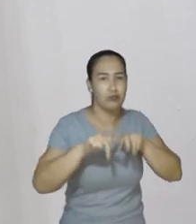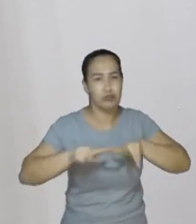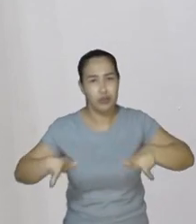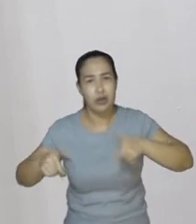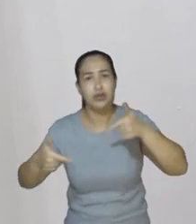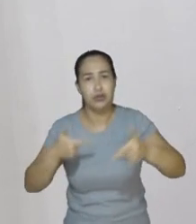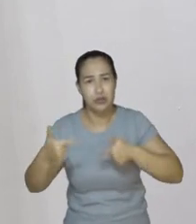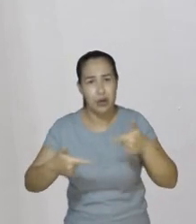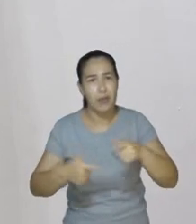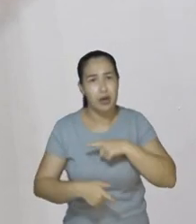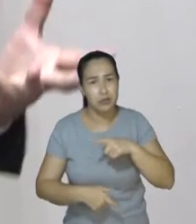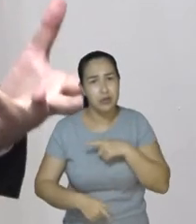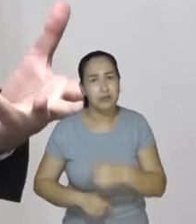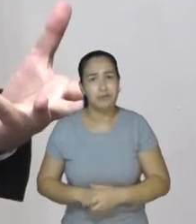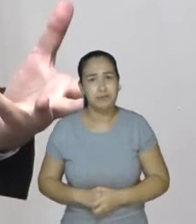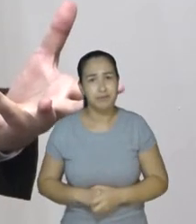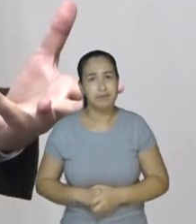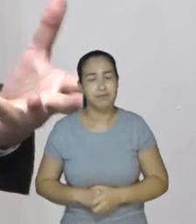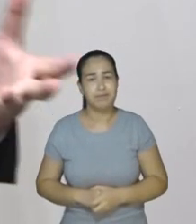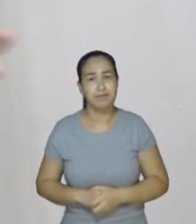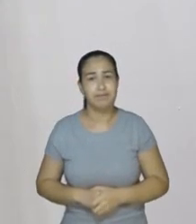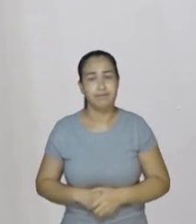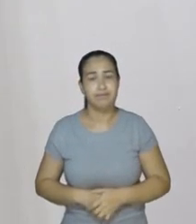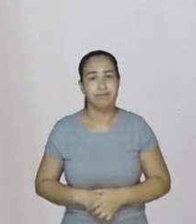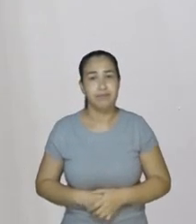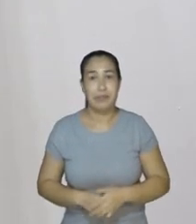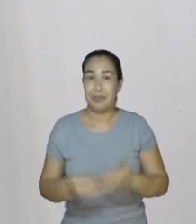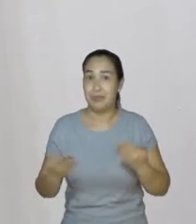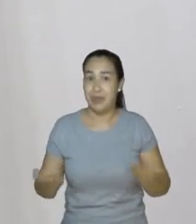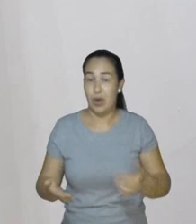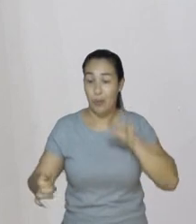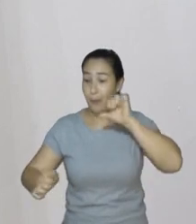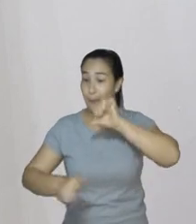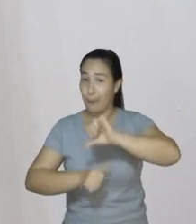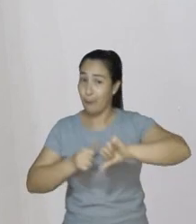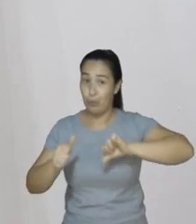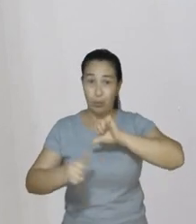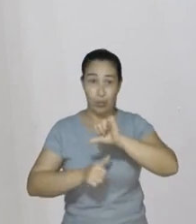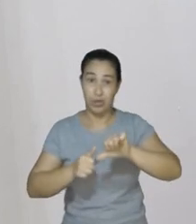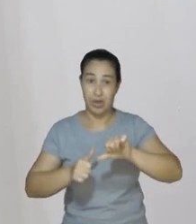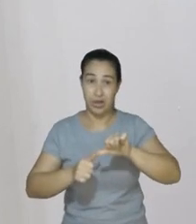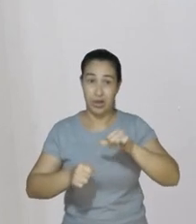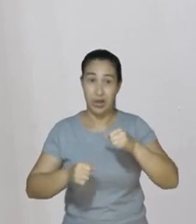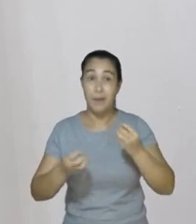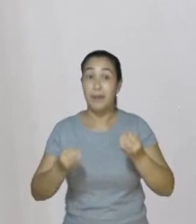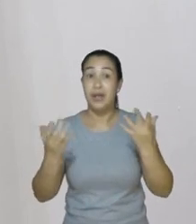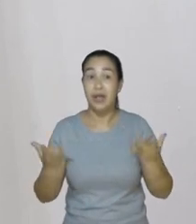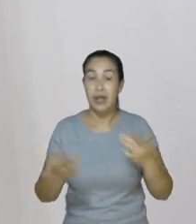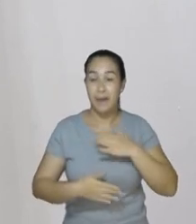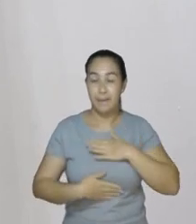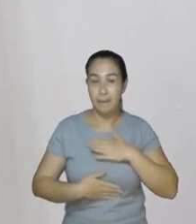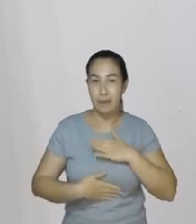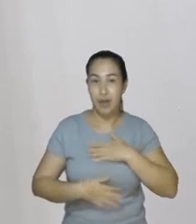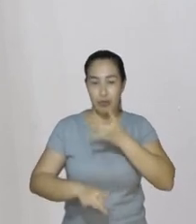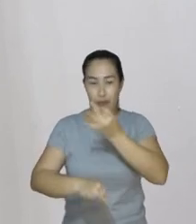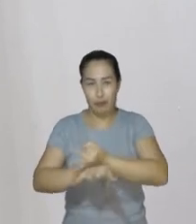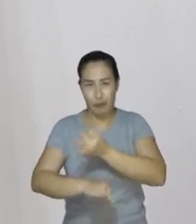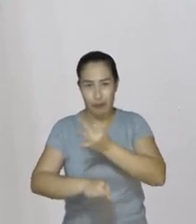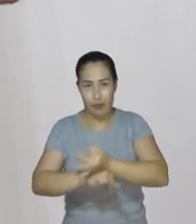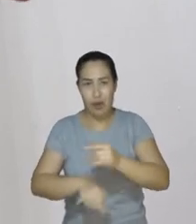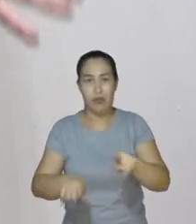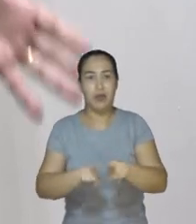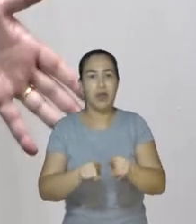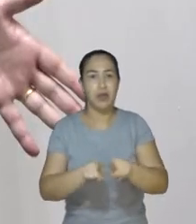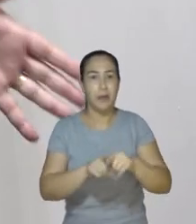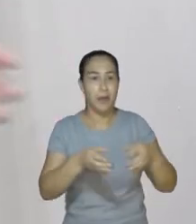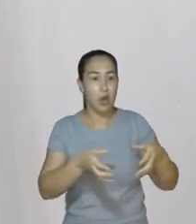tem a justificada e a abonada. Então, nós mudamos aqui para que as minhas faltas e as faltas daqueles que